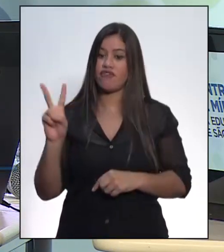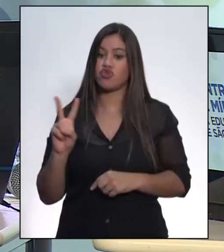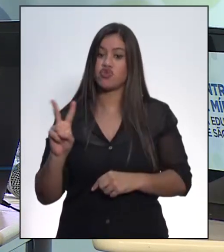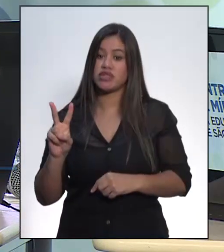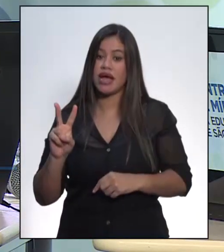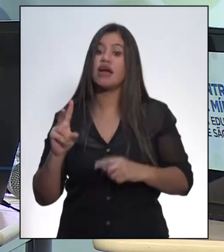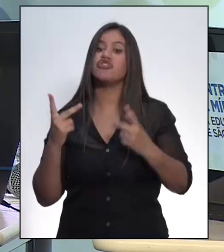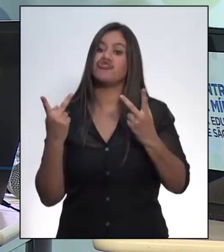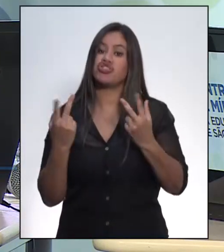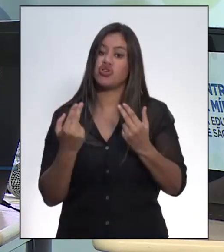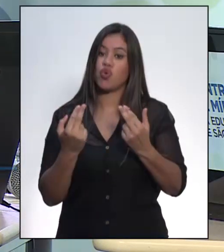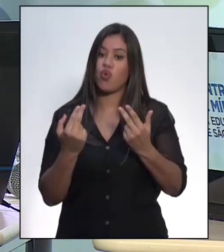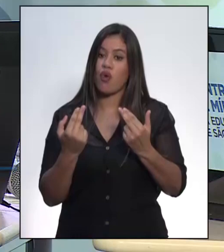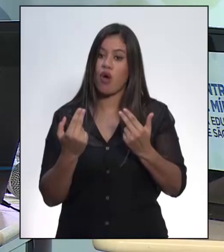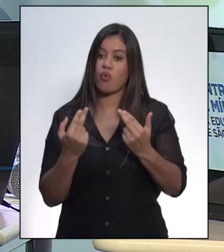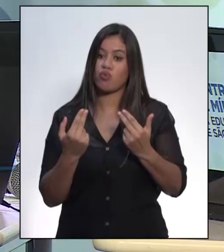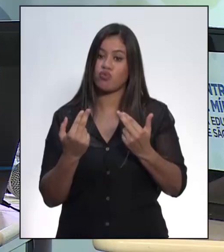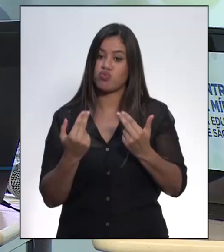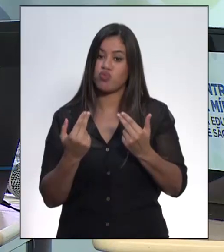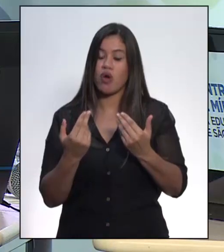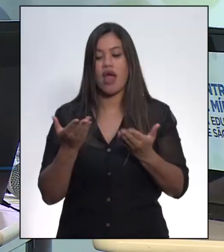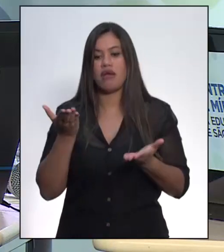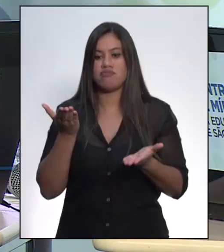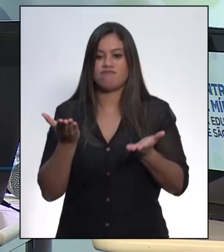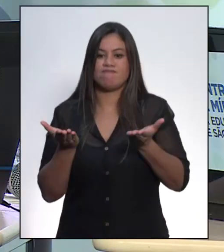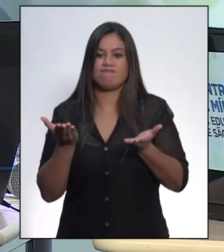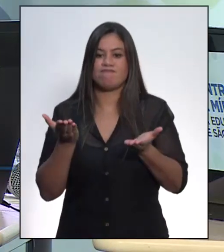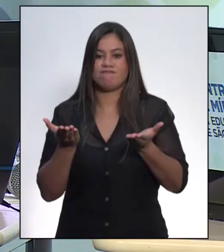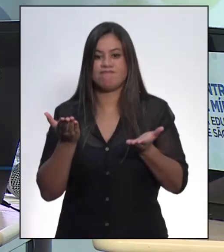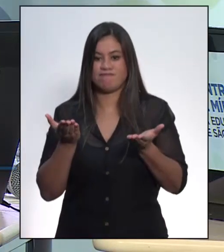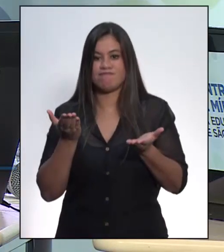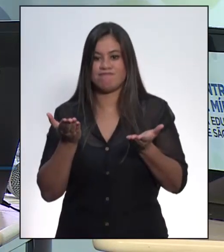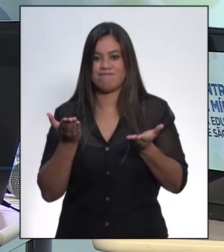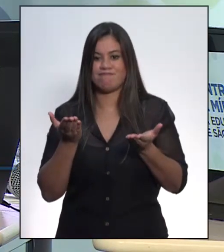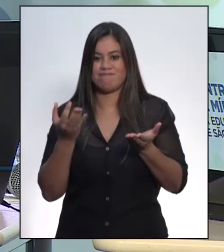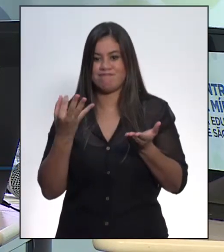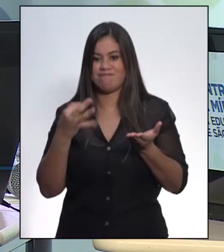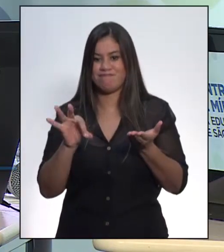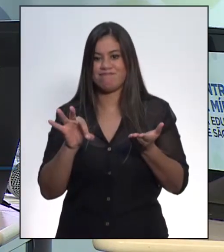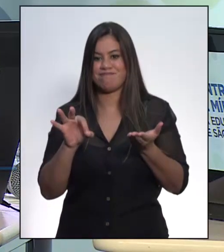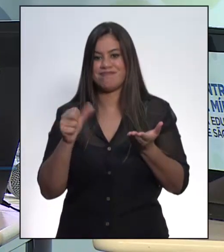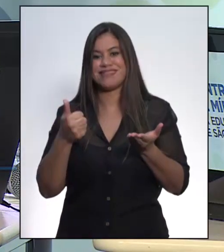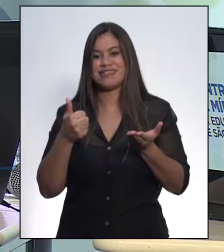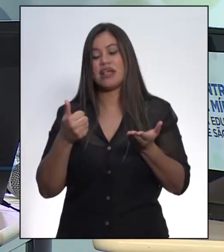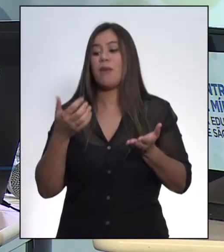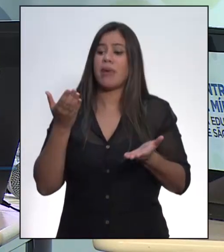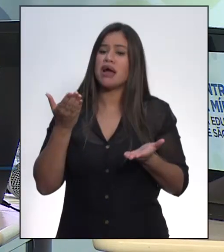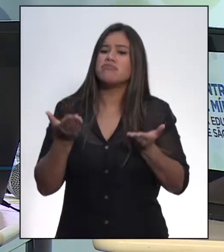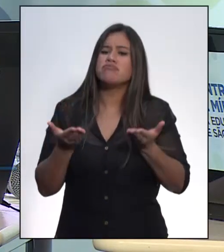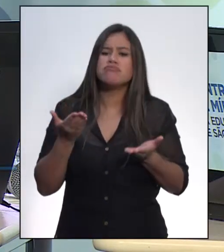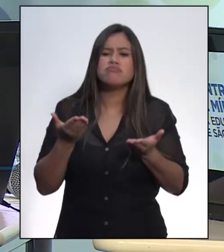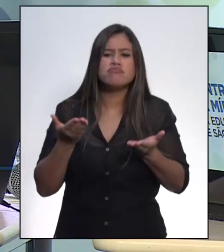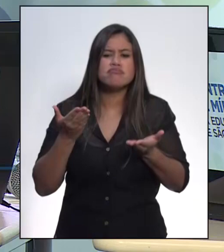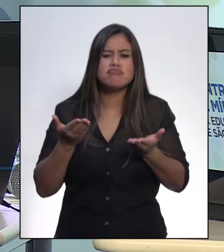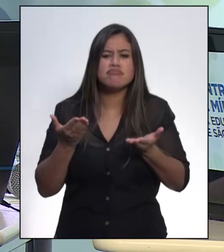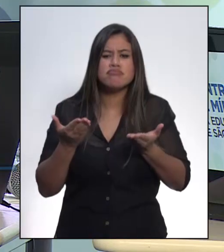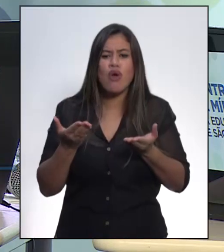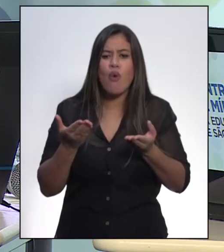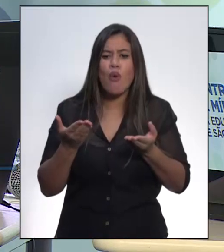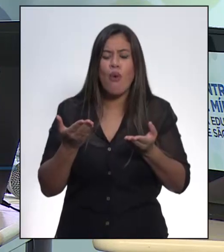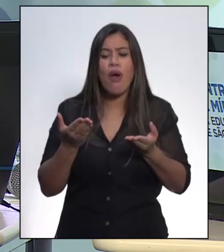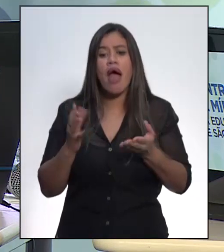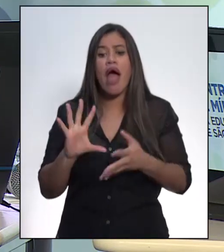gente fala, atingiu o estado de equilíbrio químico, certo? Só que esse equilíbrio químico, ele